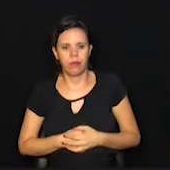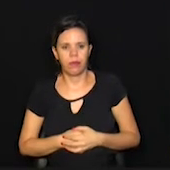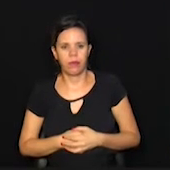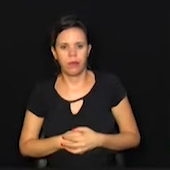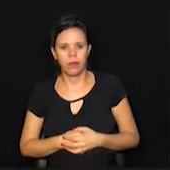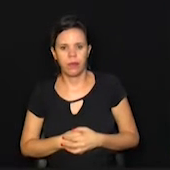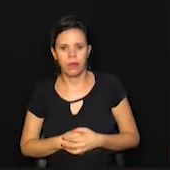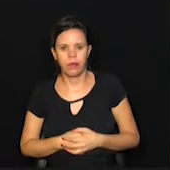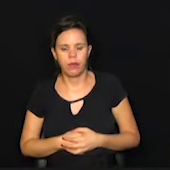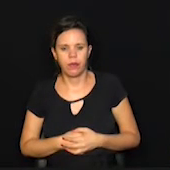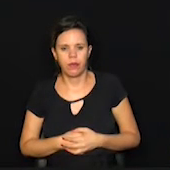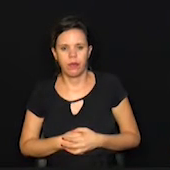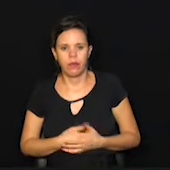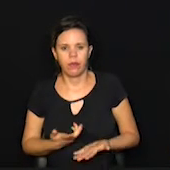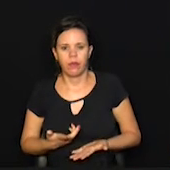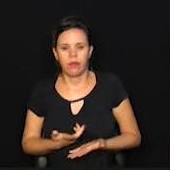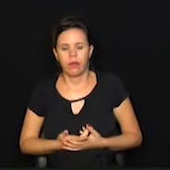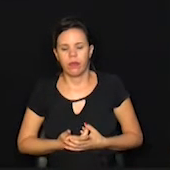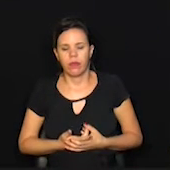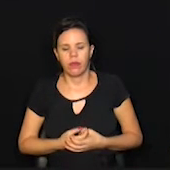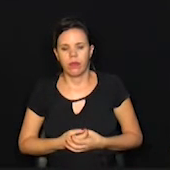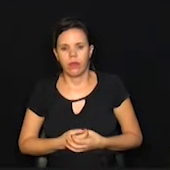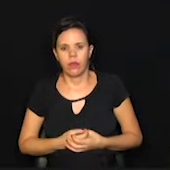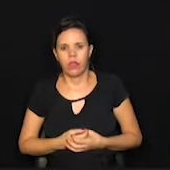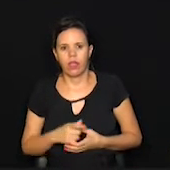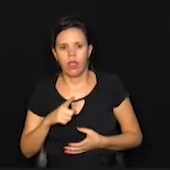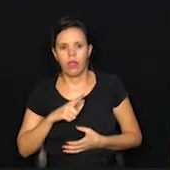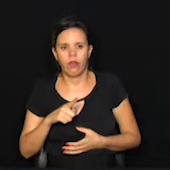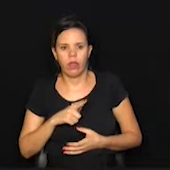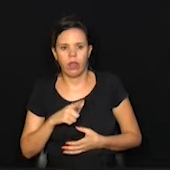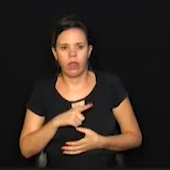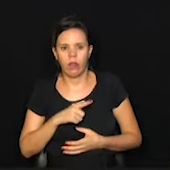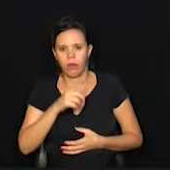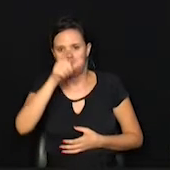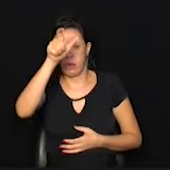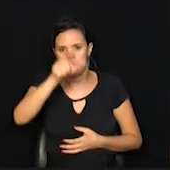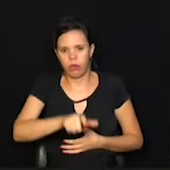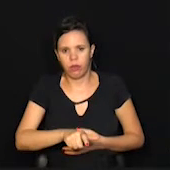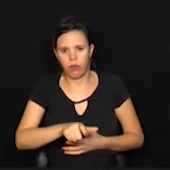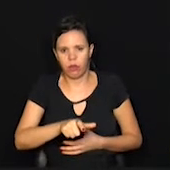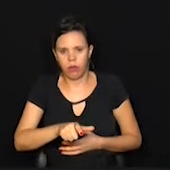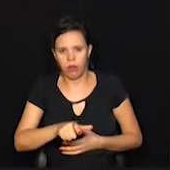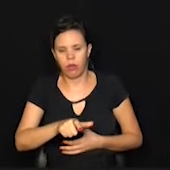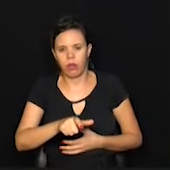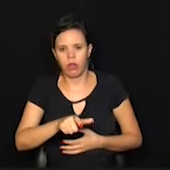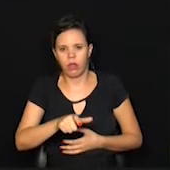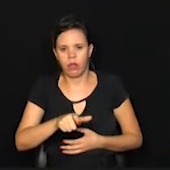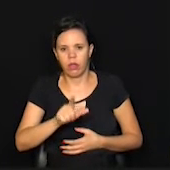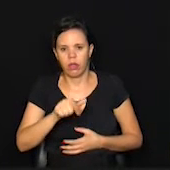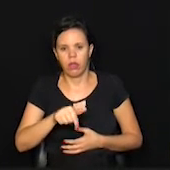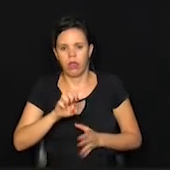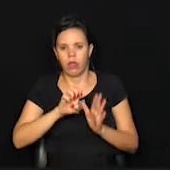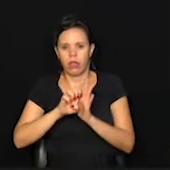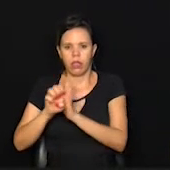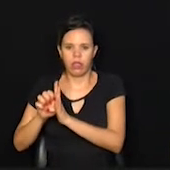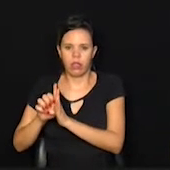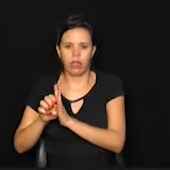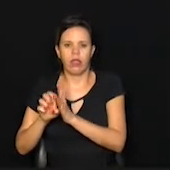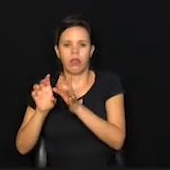Foi sobrevoada por um aeronauta um cara que era ligado à esquerda